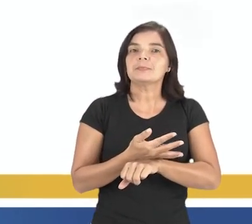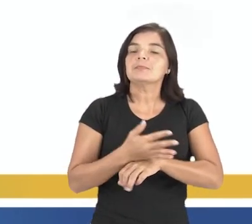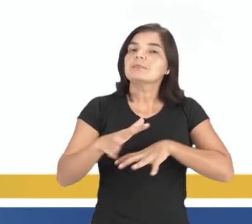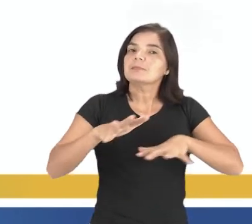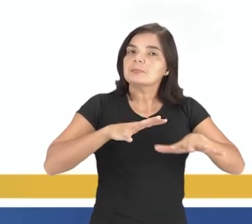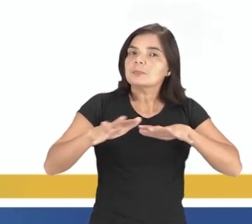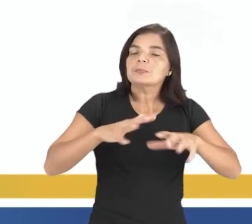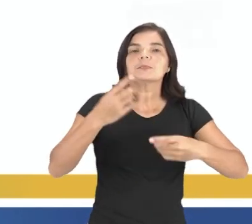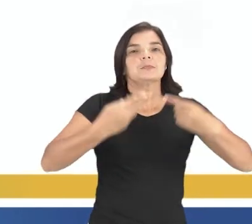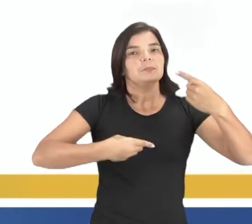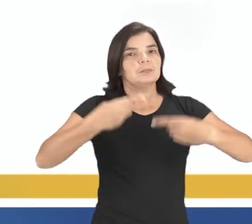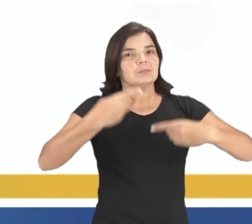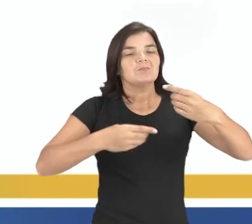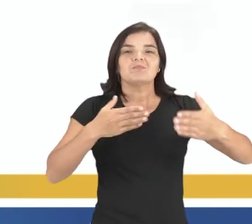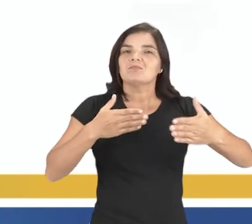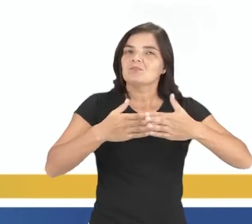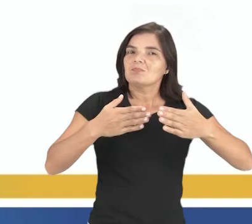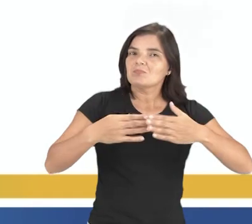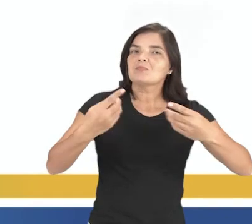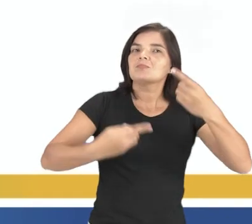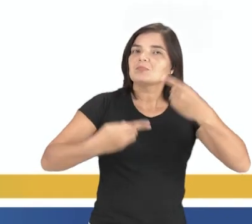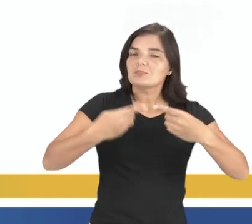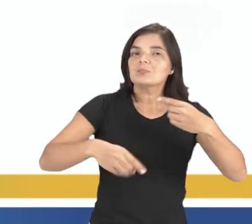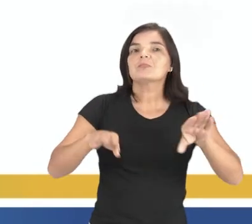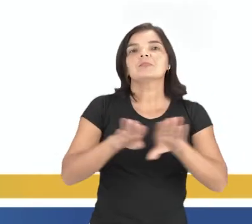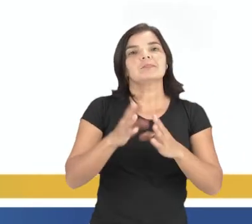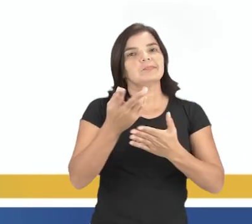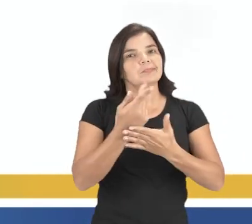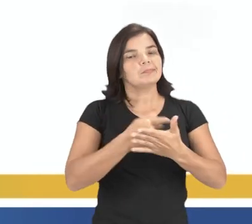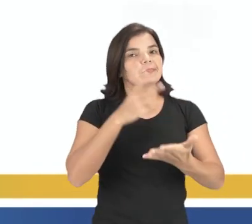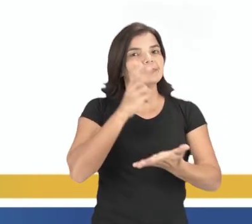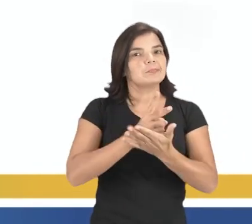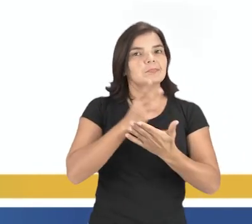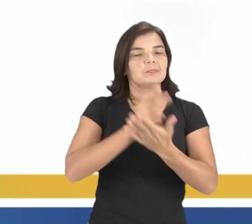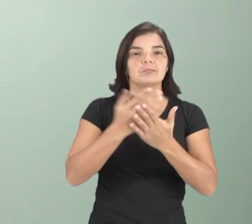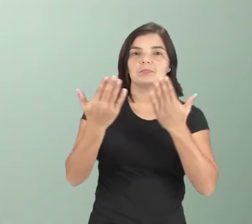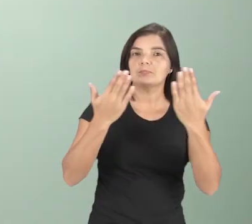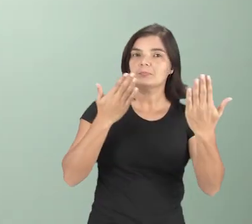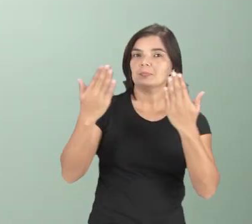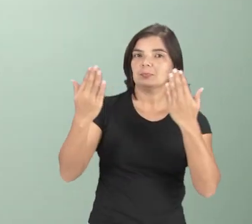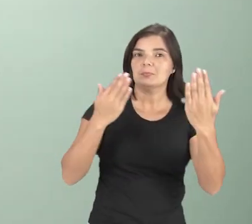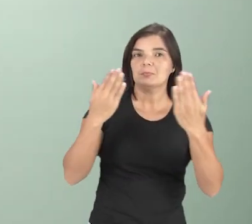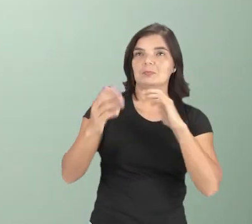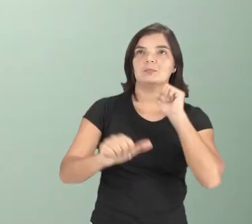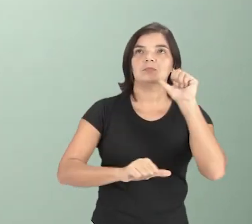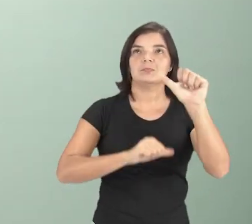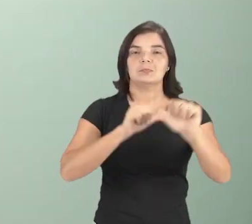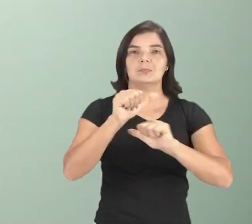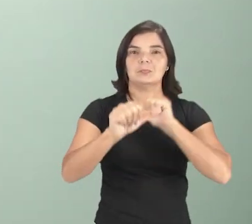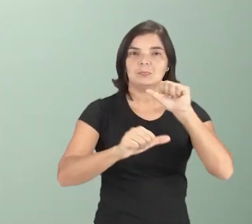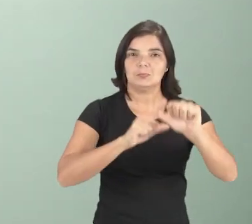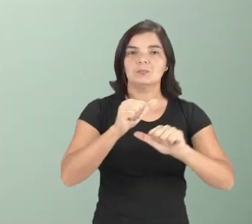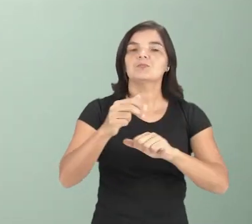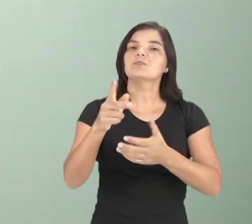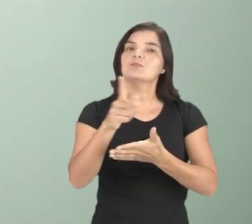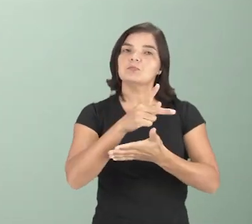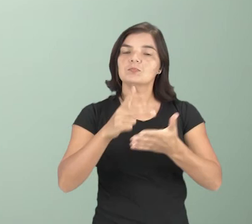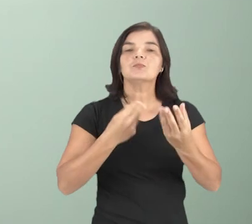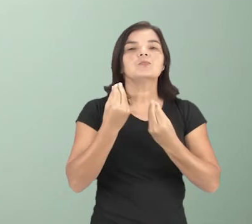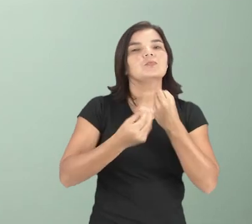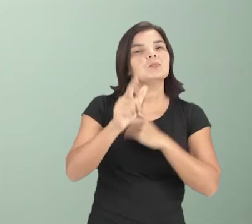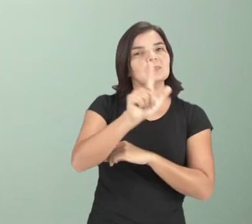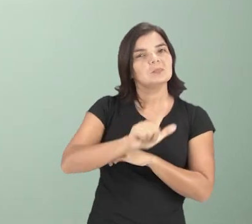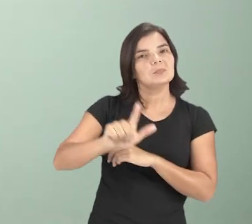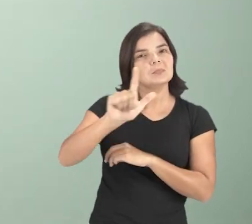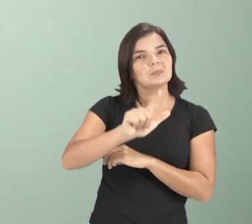esses movimentos políticos, da interferência política na arte. E aí sempre coloca essa comparação, né, da transformação dessa poesia, como a literatura